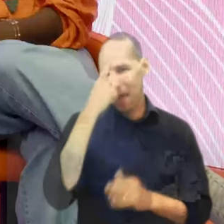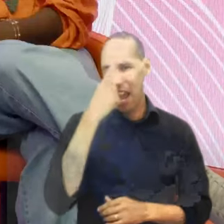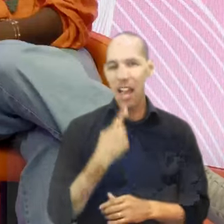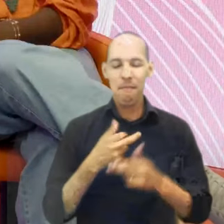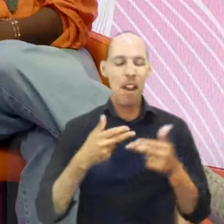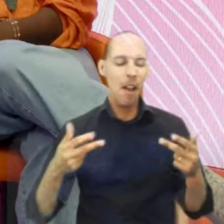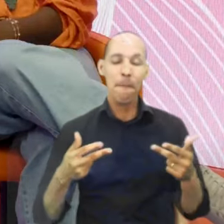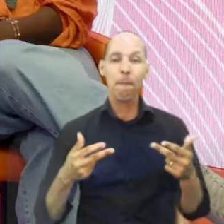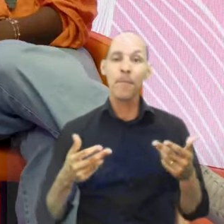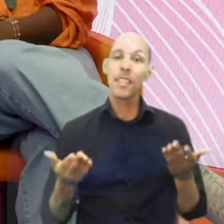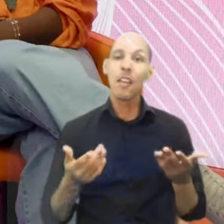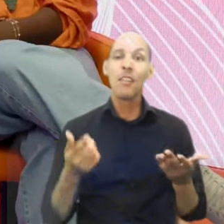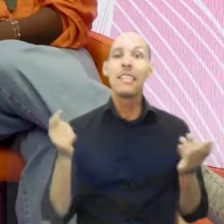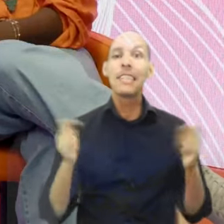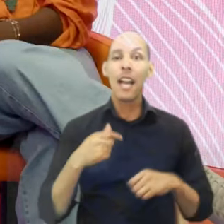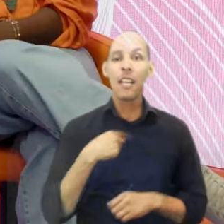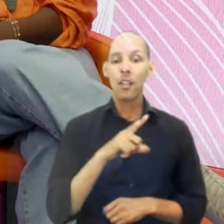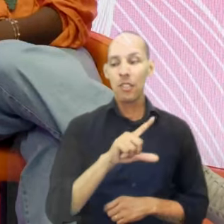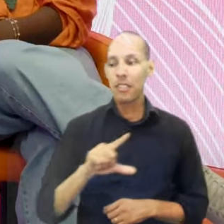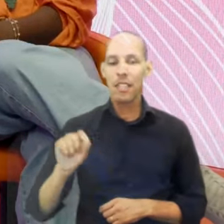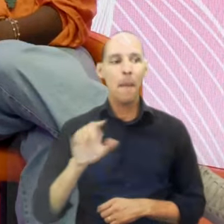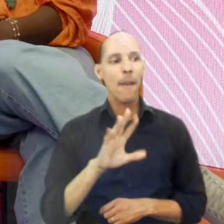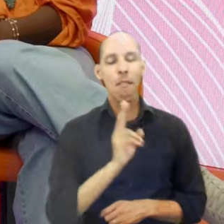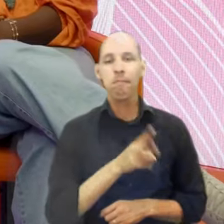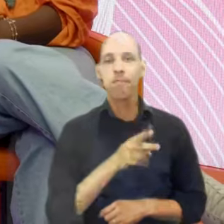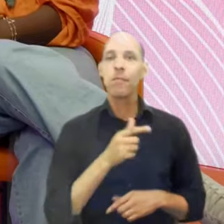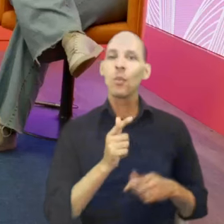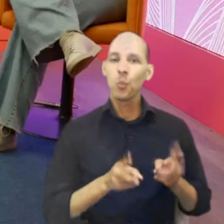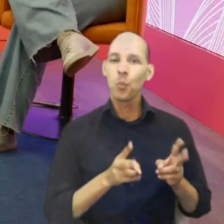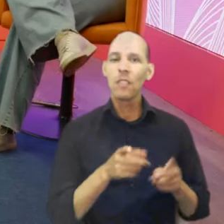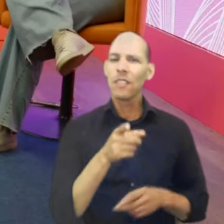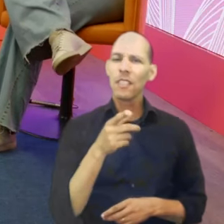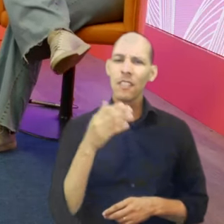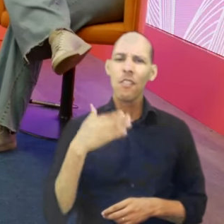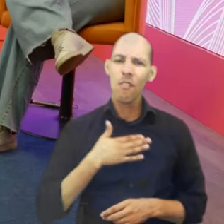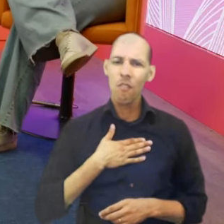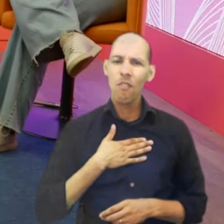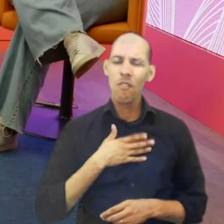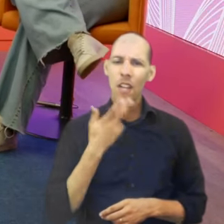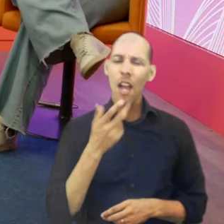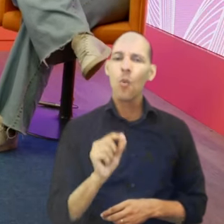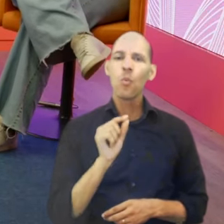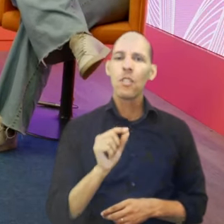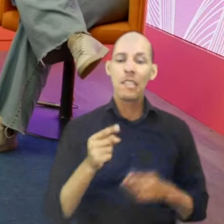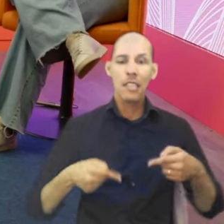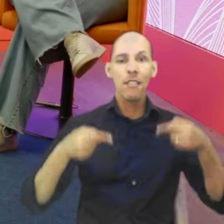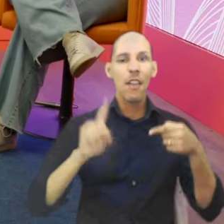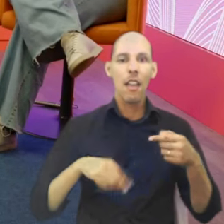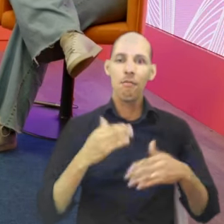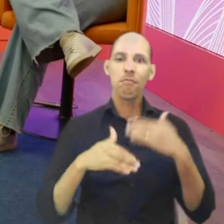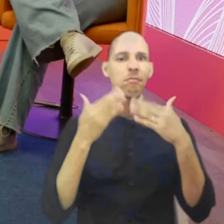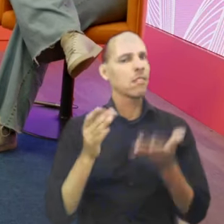permitiu que fluísse, sabe? Então, o não desistir... Eu gostei da sua parênteses de falar que um desafio é